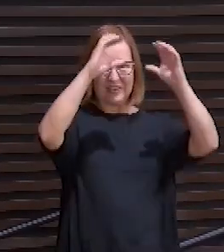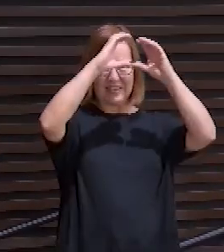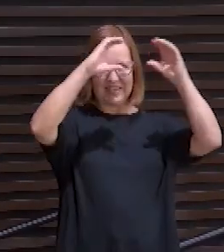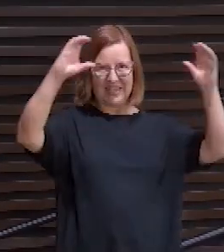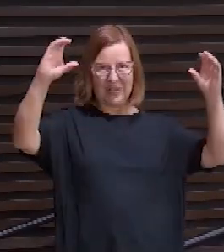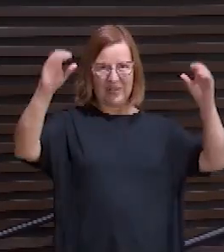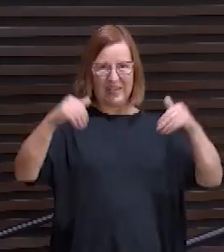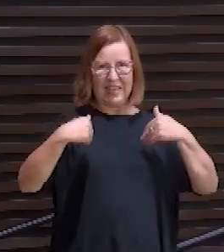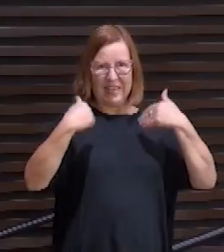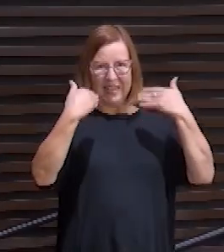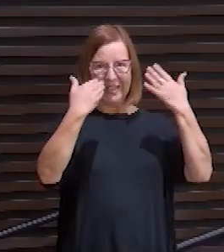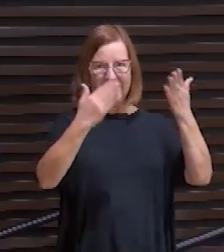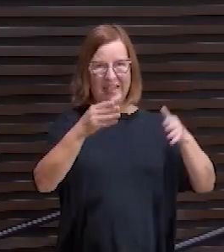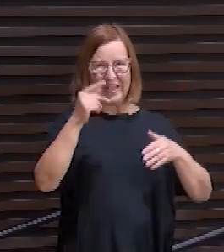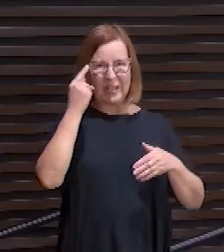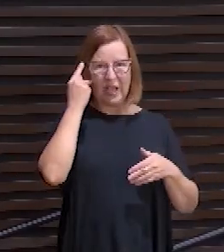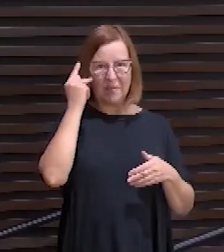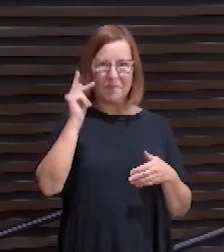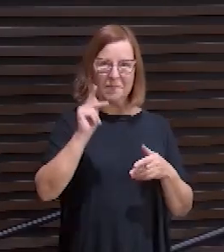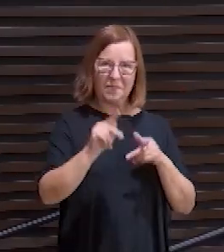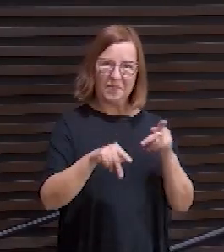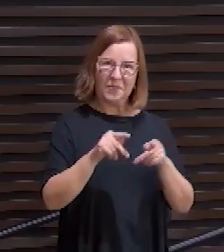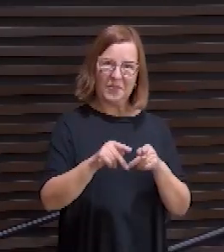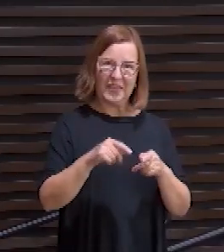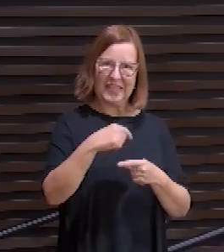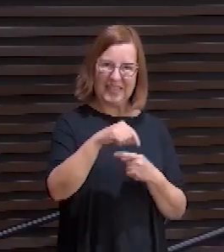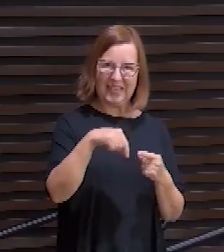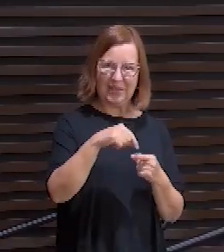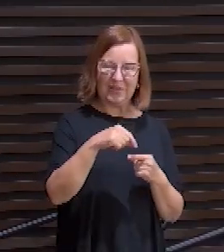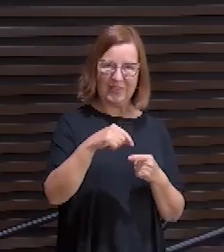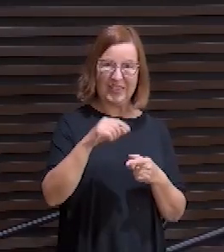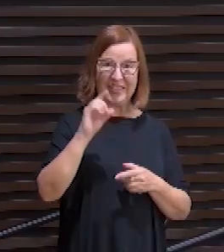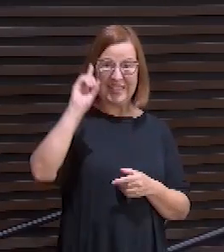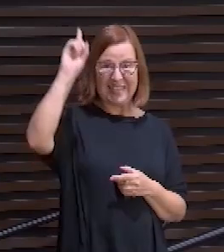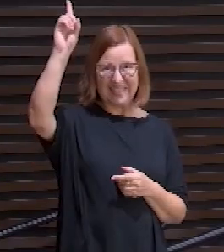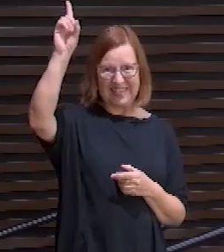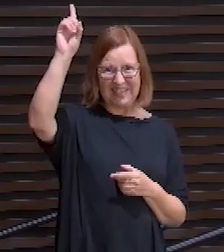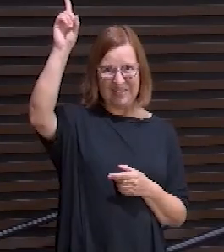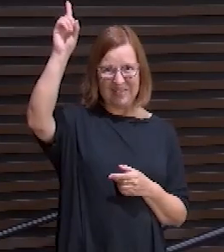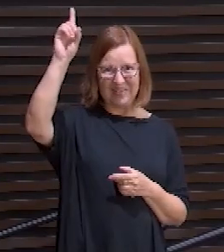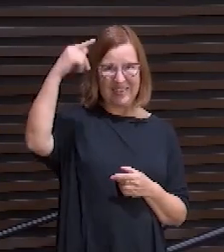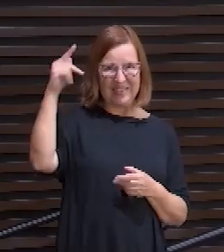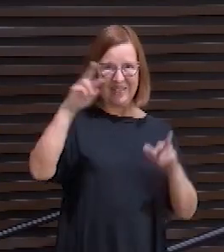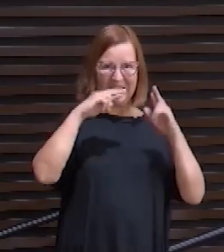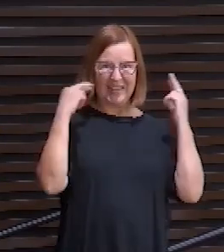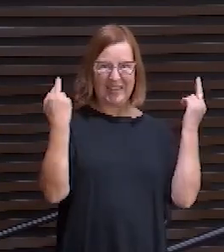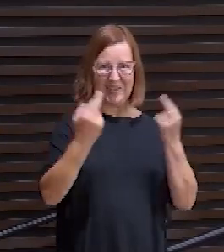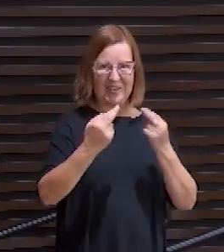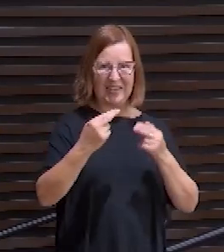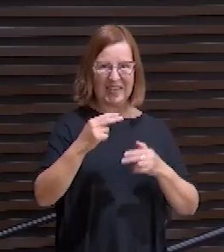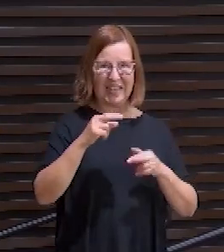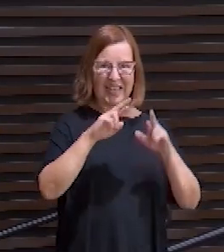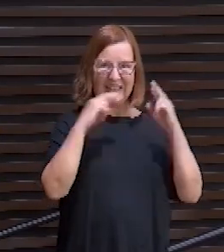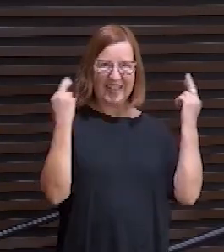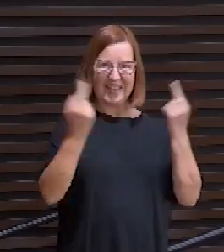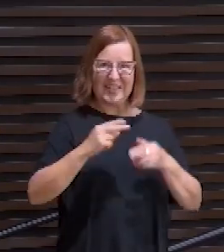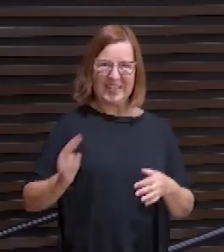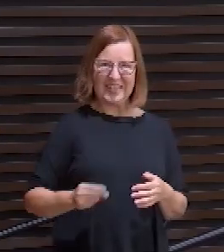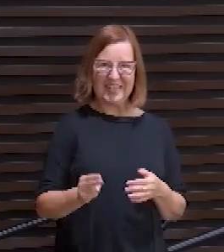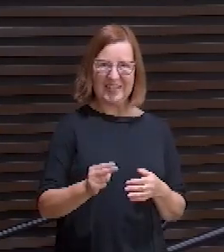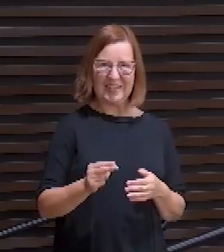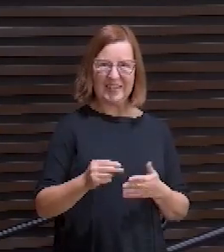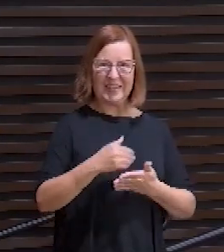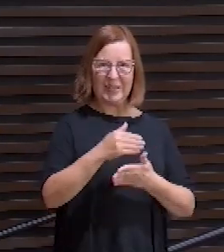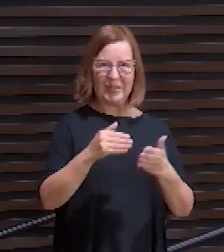todo o céu serão dados ao povo dos santos do Altíssimo. O seu reino será reino